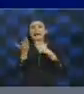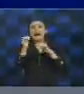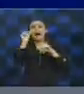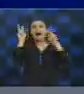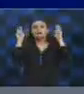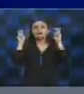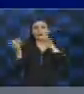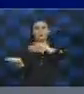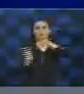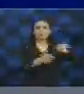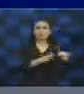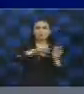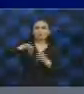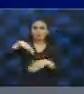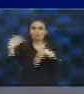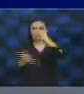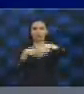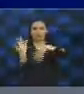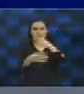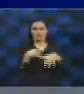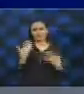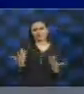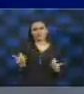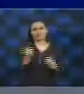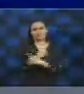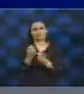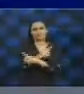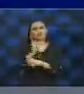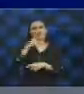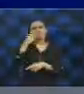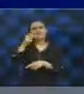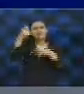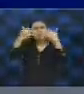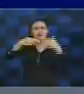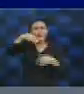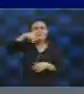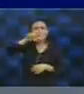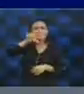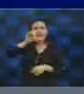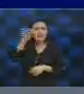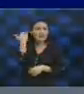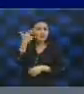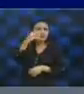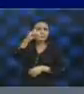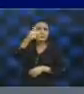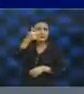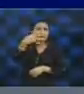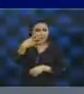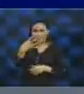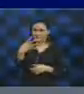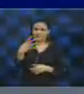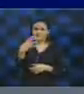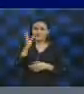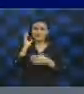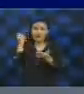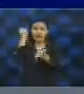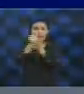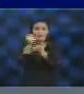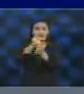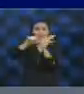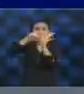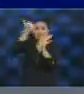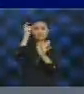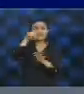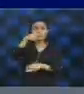tua administração para discutir a administração do Melo. De 2014, quando foi feito o primeiro contrato, até 2015, você